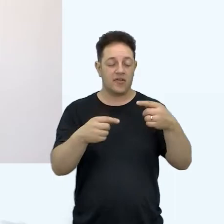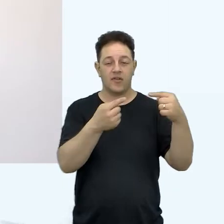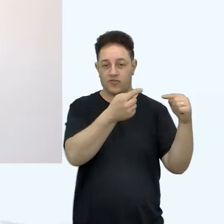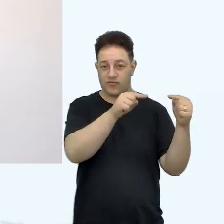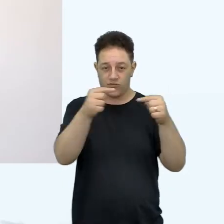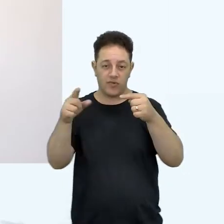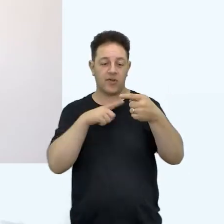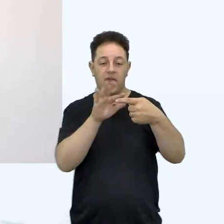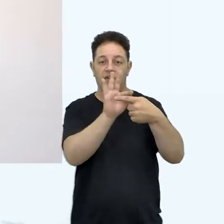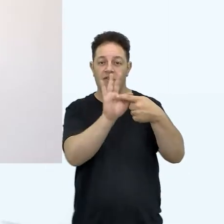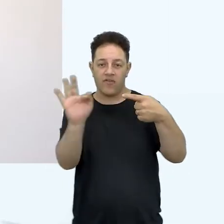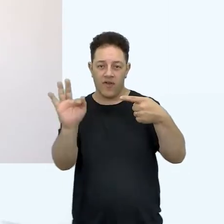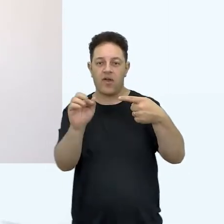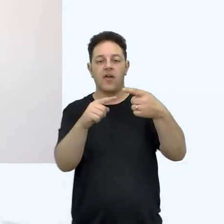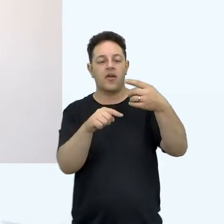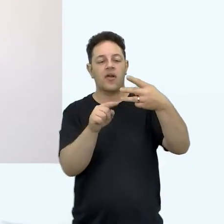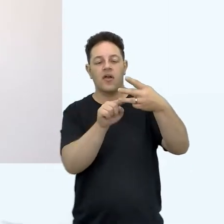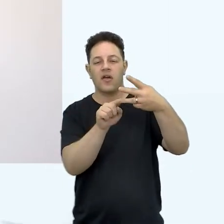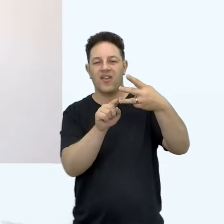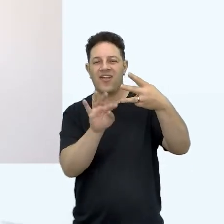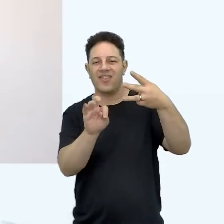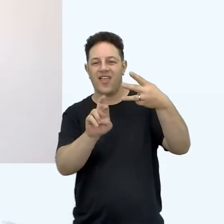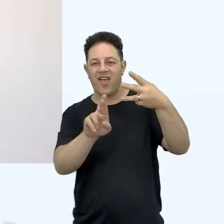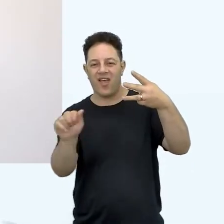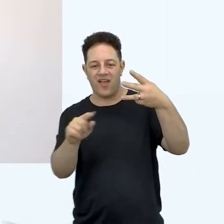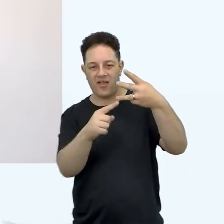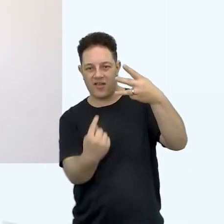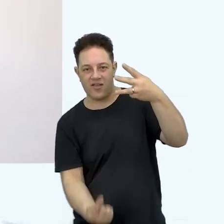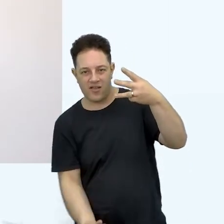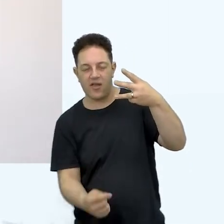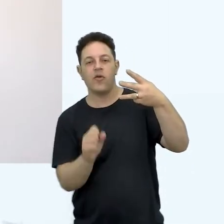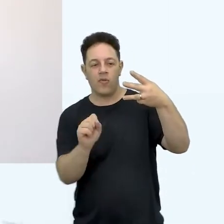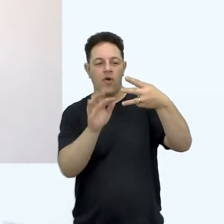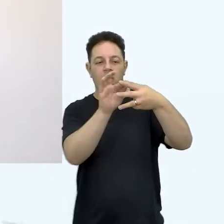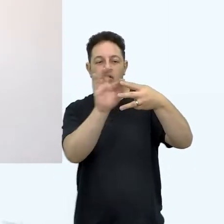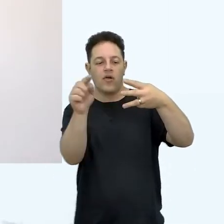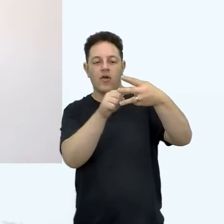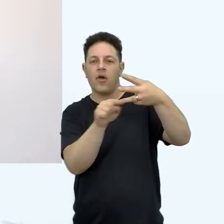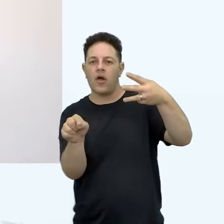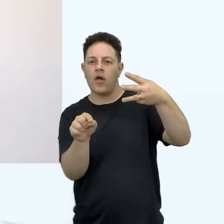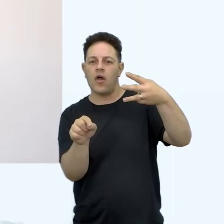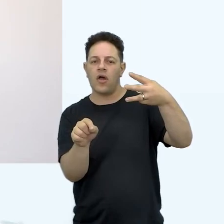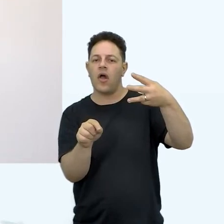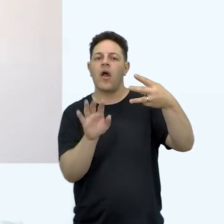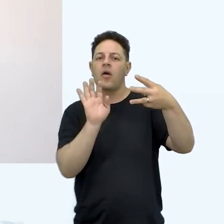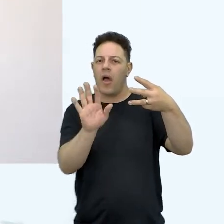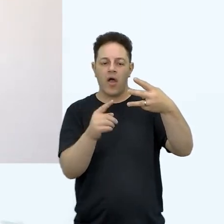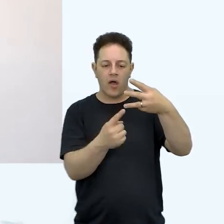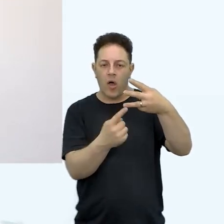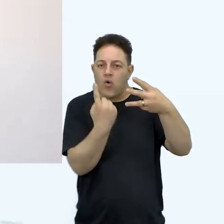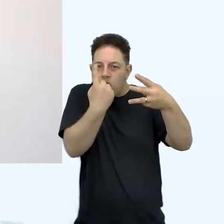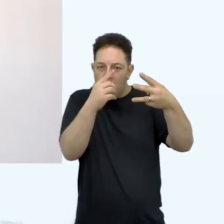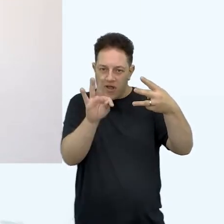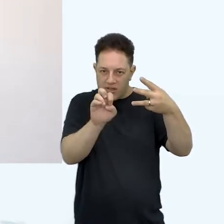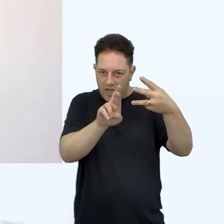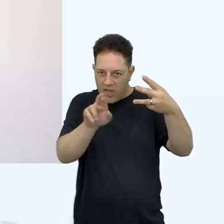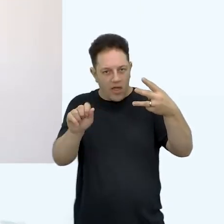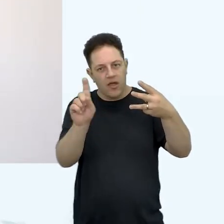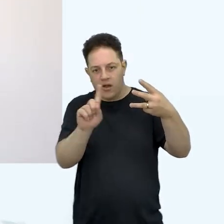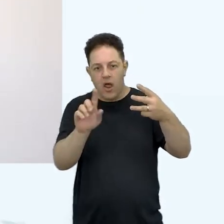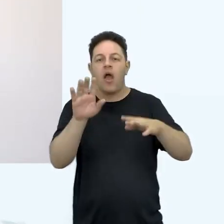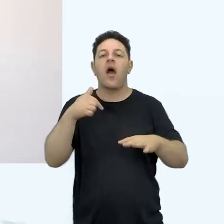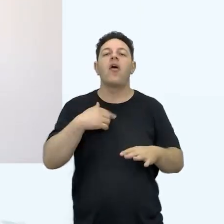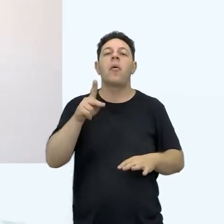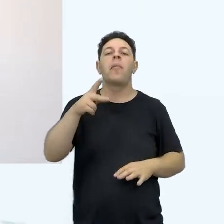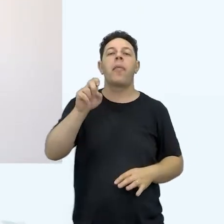de fase e terra, ou fase em um ponto de aterramento qualquer, que não necessariamente precisa ser um cabo de terra, né? Se você estiver